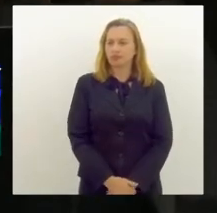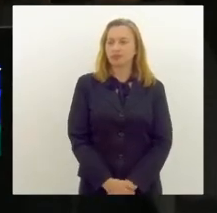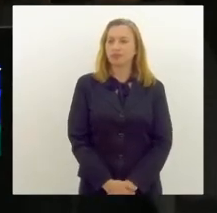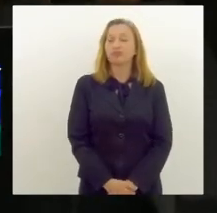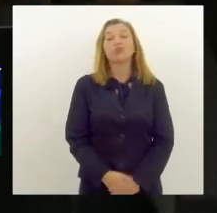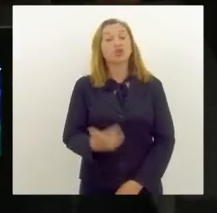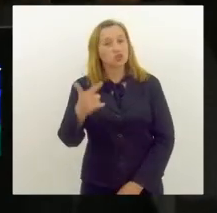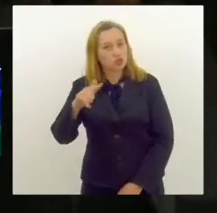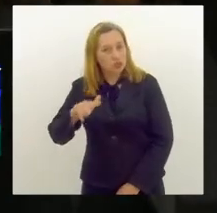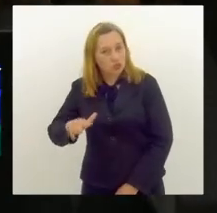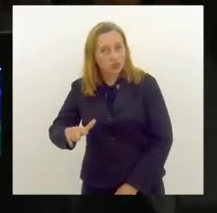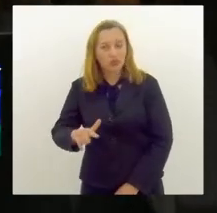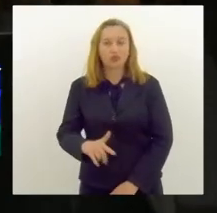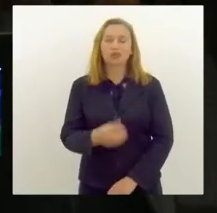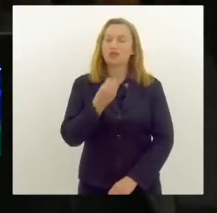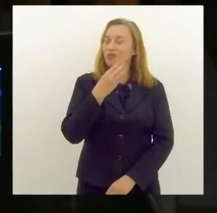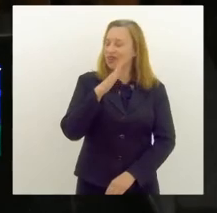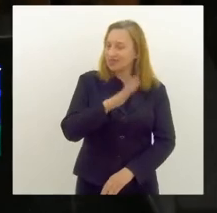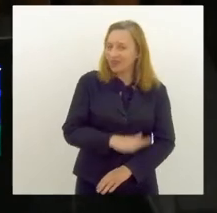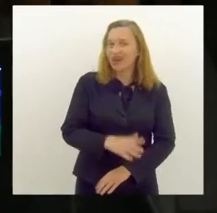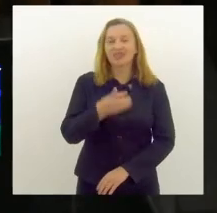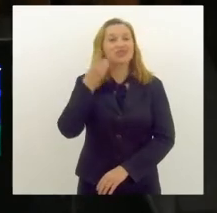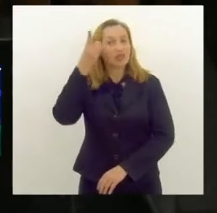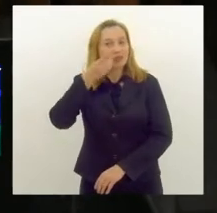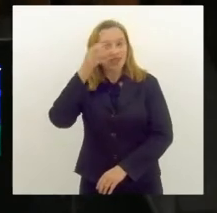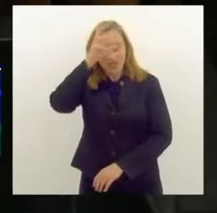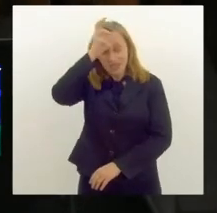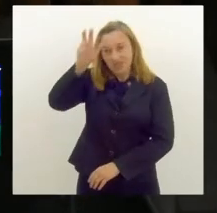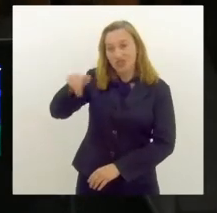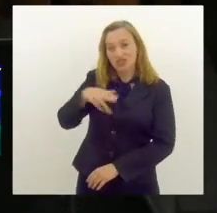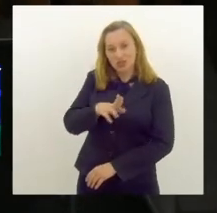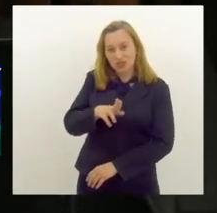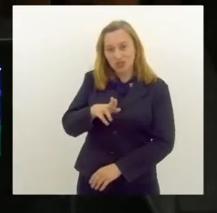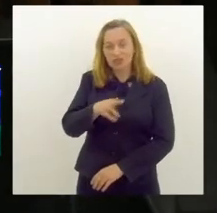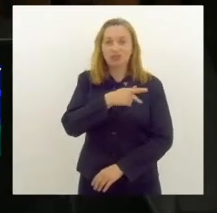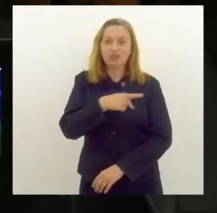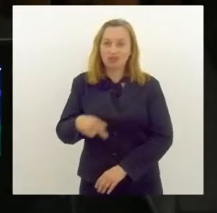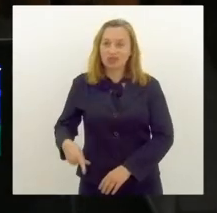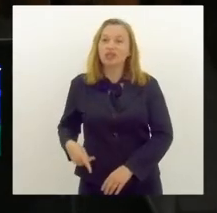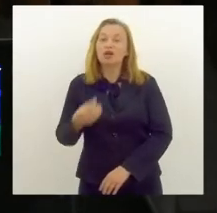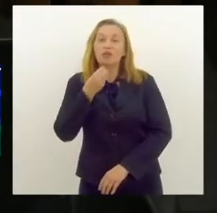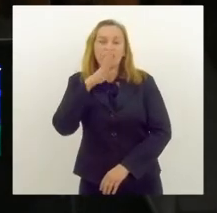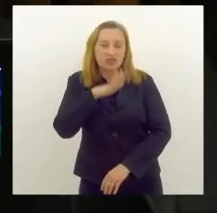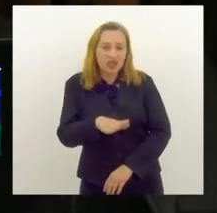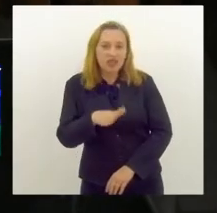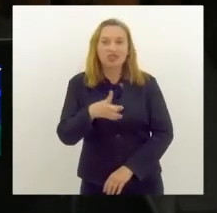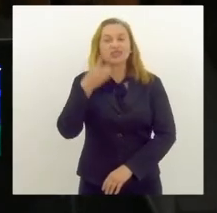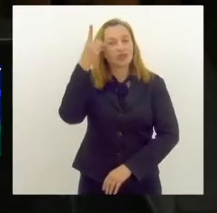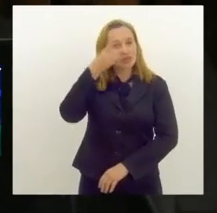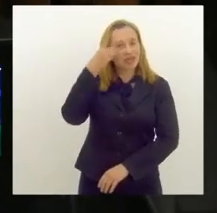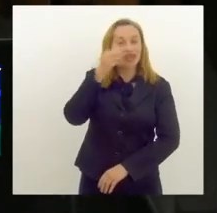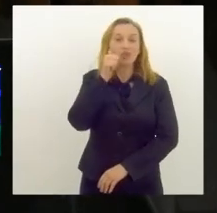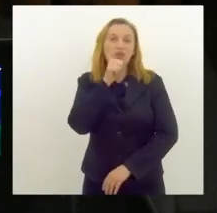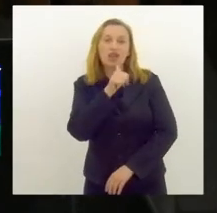Mais uma vez, boa tarde, deputada Tia Ju, que está presidindo. Boa tarde, deputados,